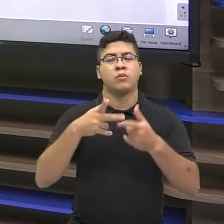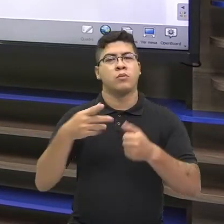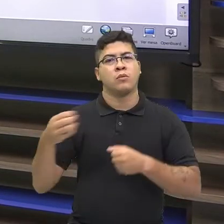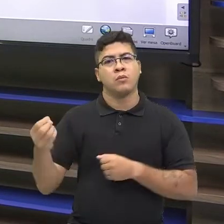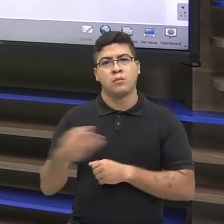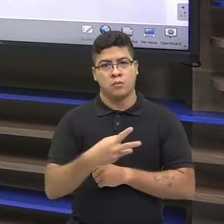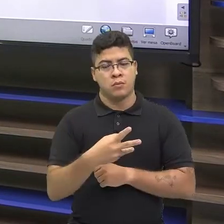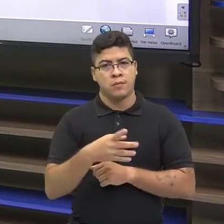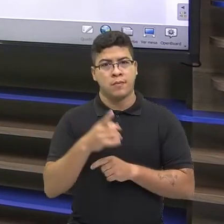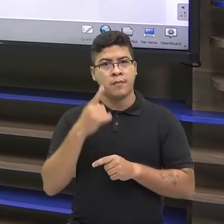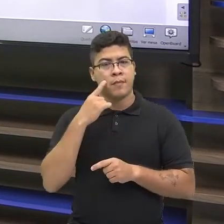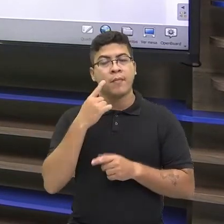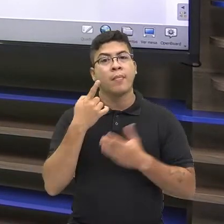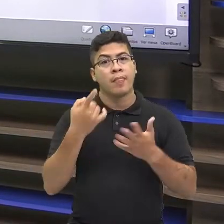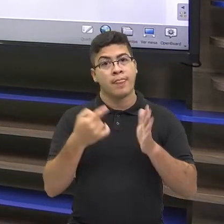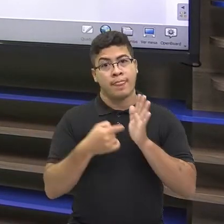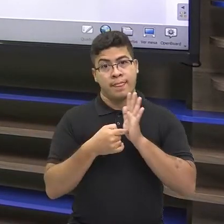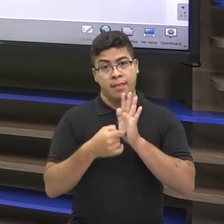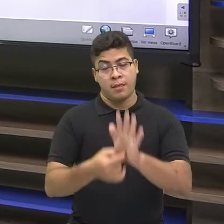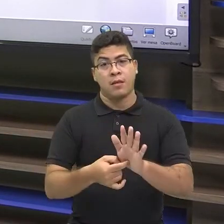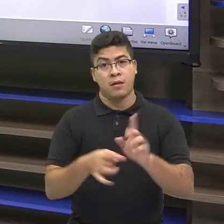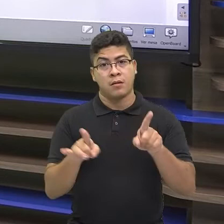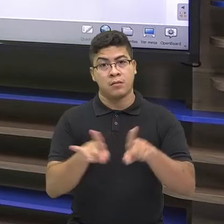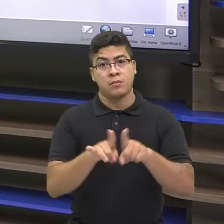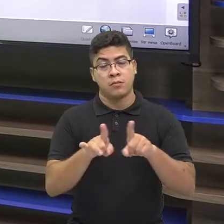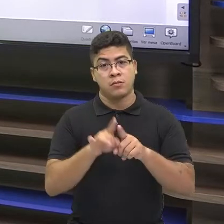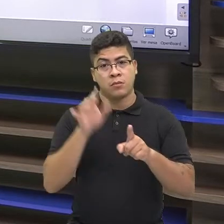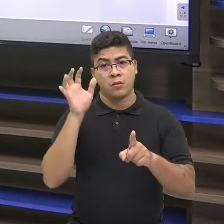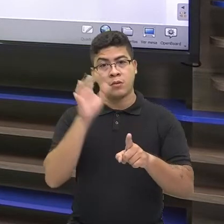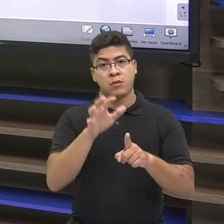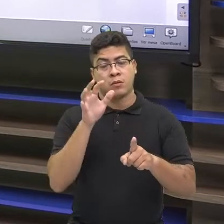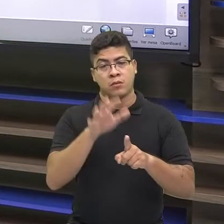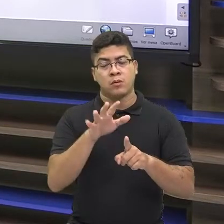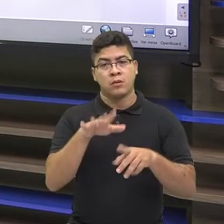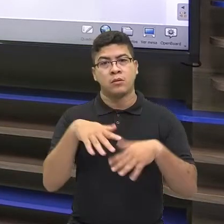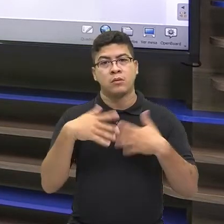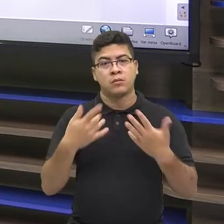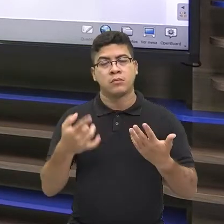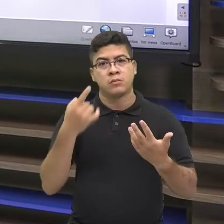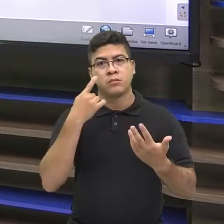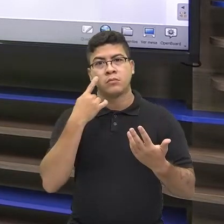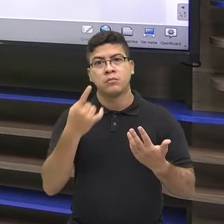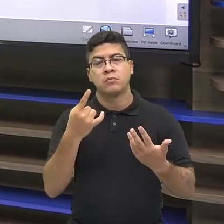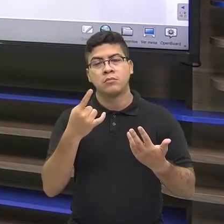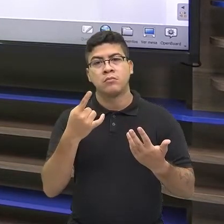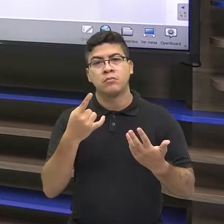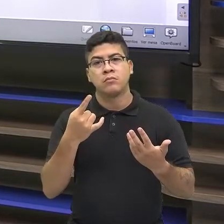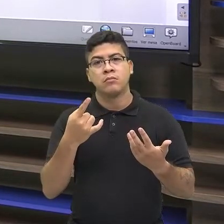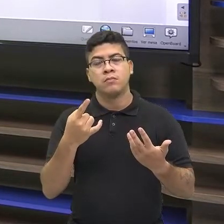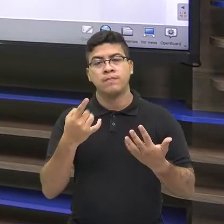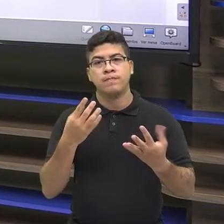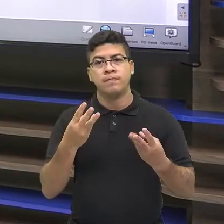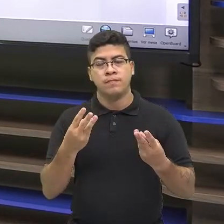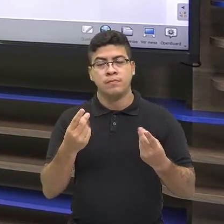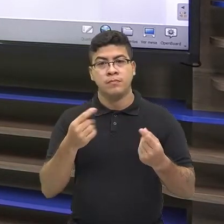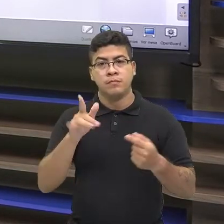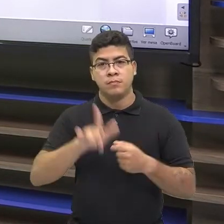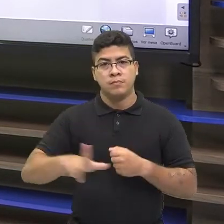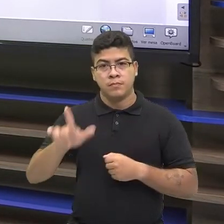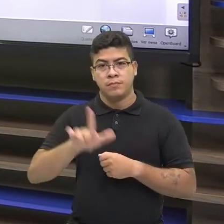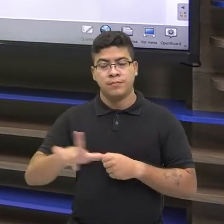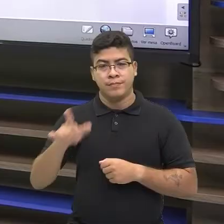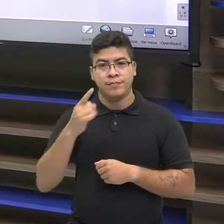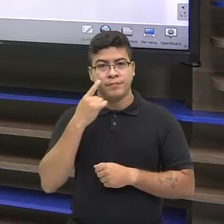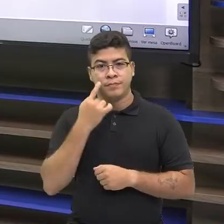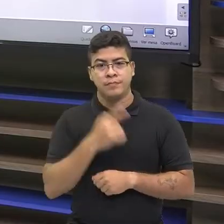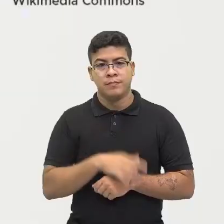Isso tudo vai influenciar. O futurismo, ele influenciou essas características aí da literatura. Vamos à